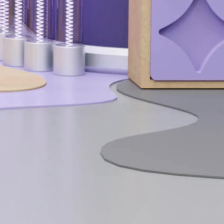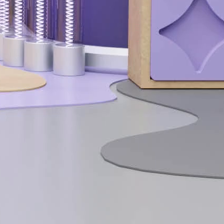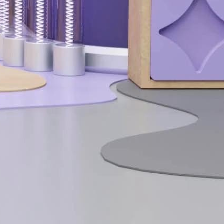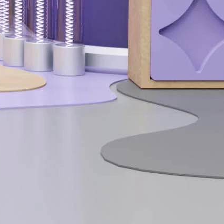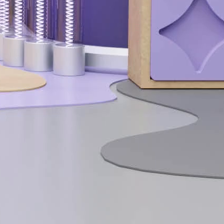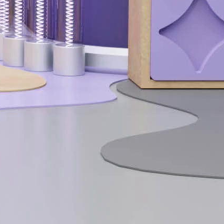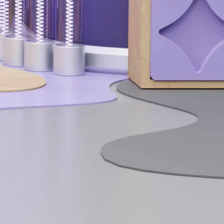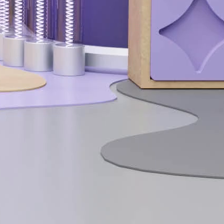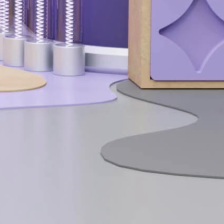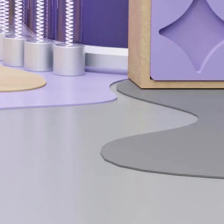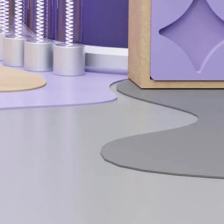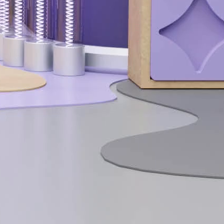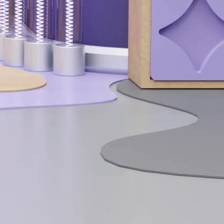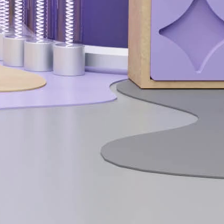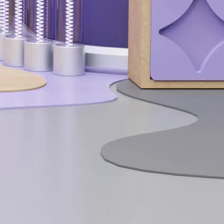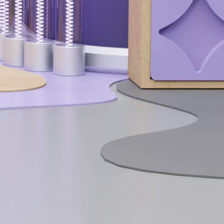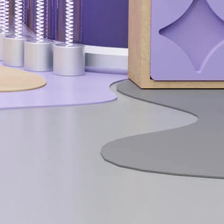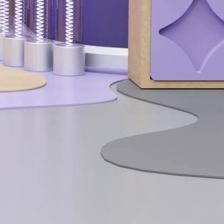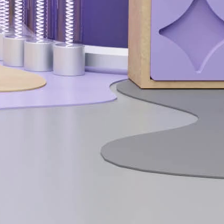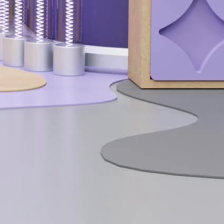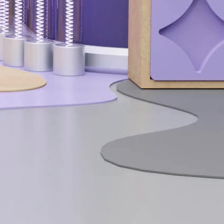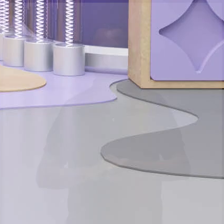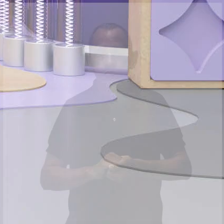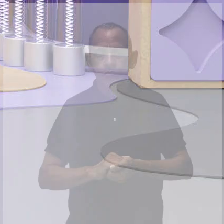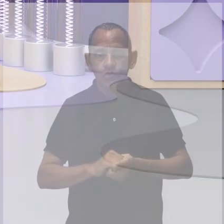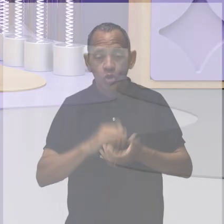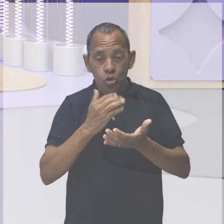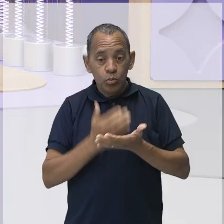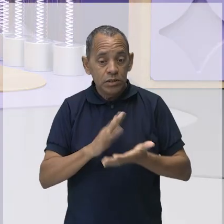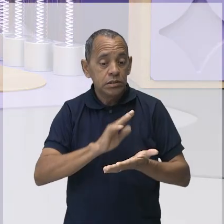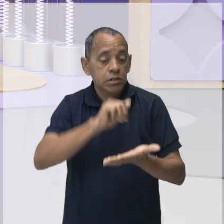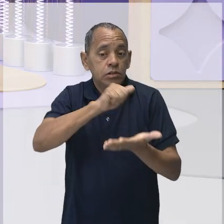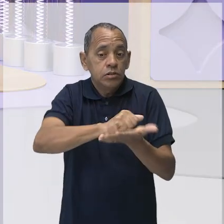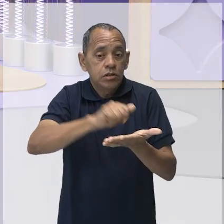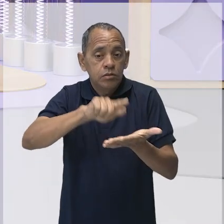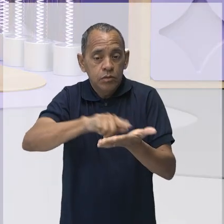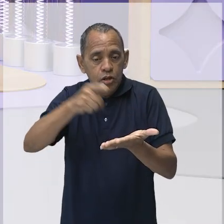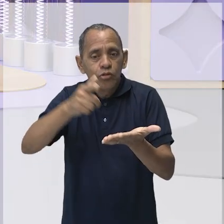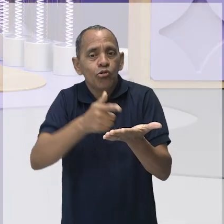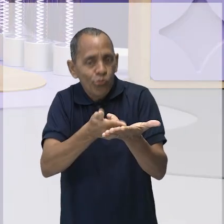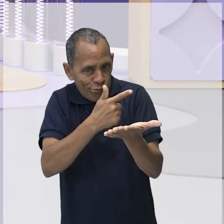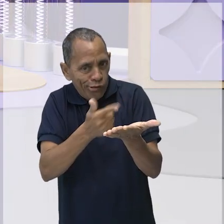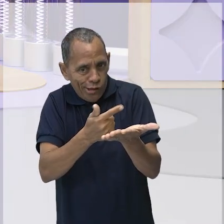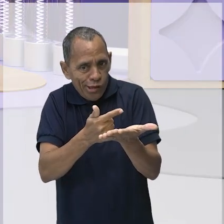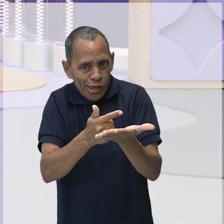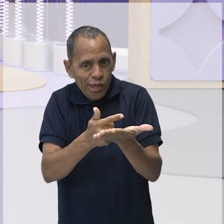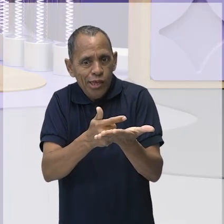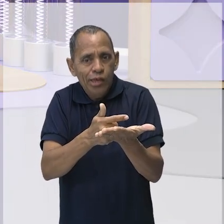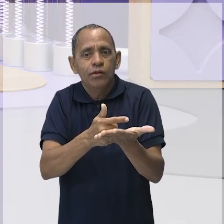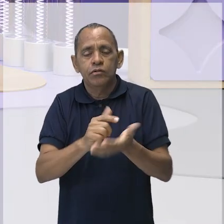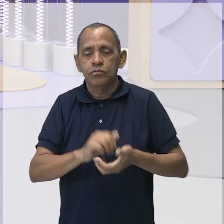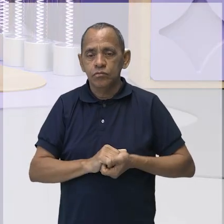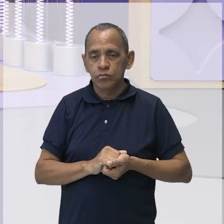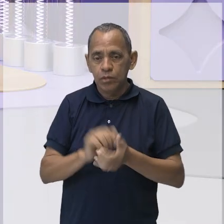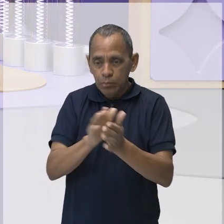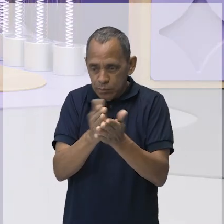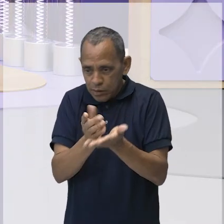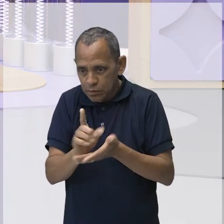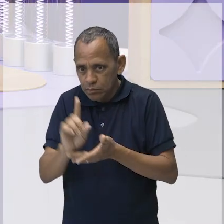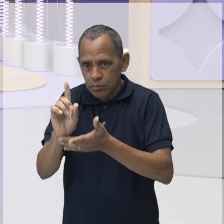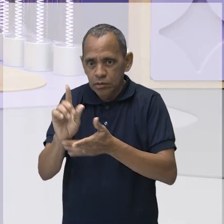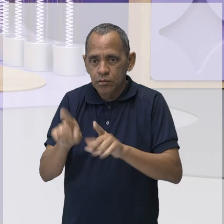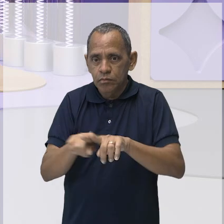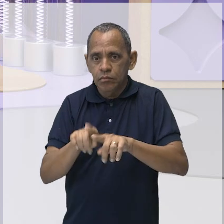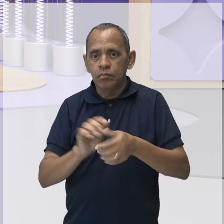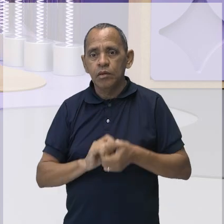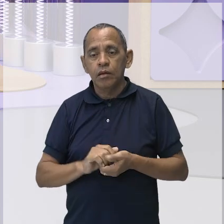Passaram a ser escritas nos livros sagrados e passaram a compor a narrativa escrita, mas antes elas